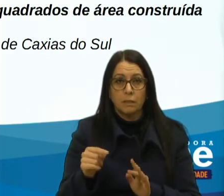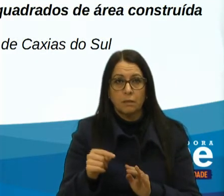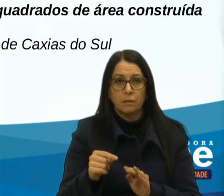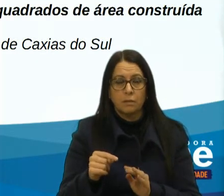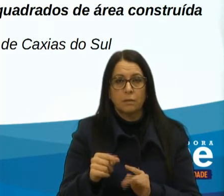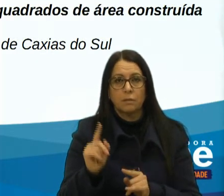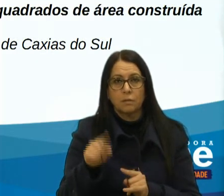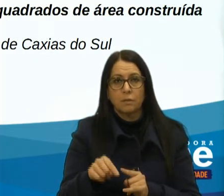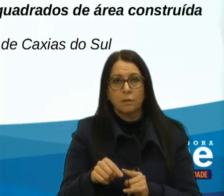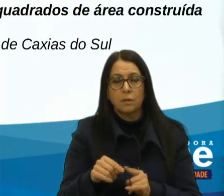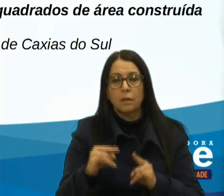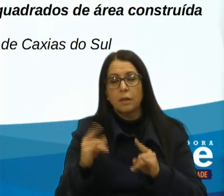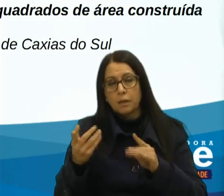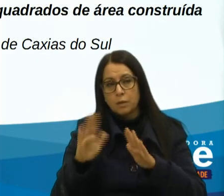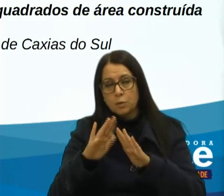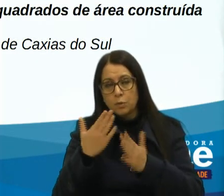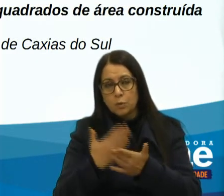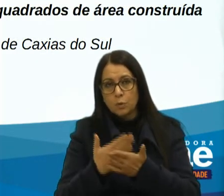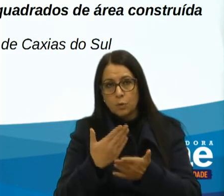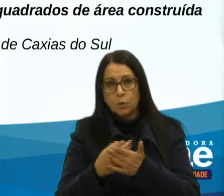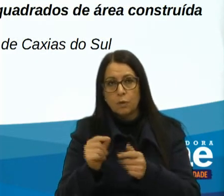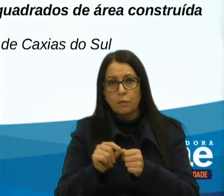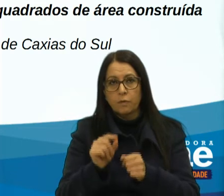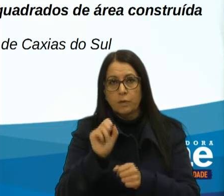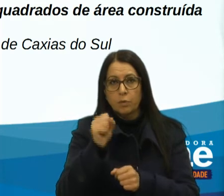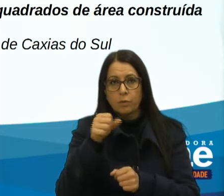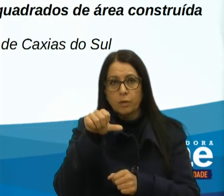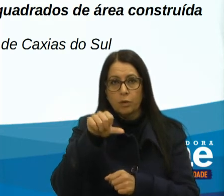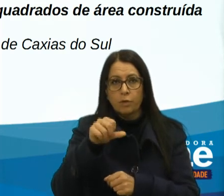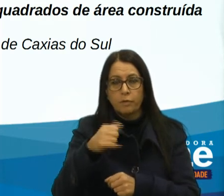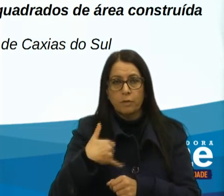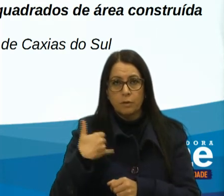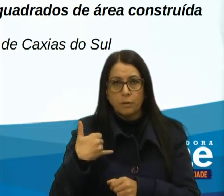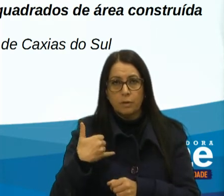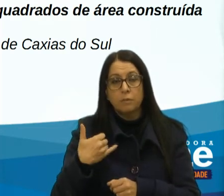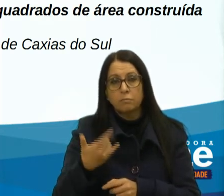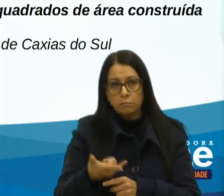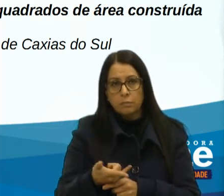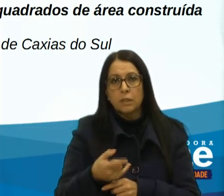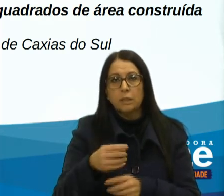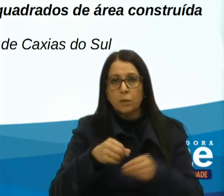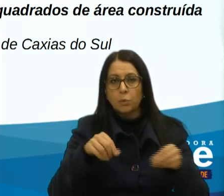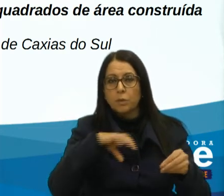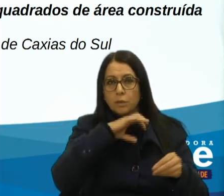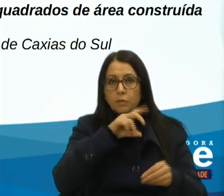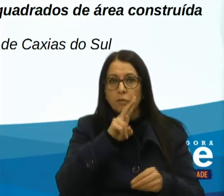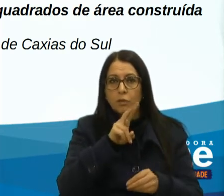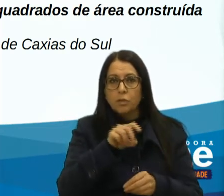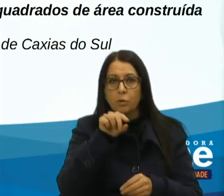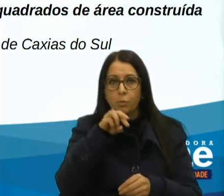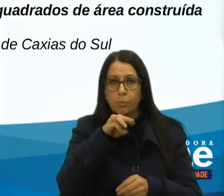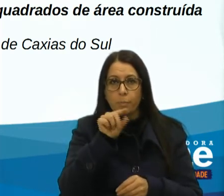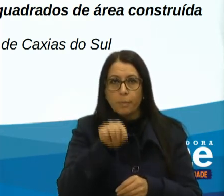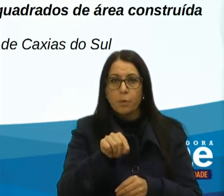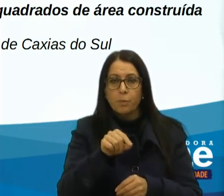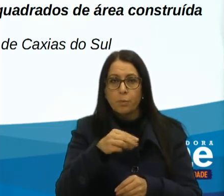de Educação Cristóvão de Mendonça completa 89 anos, tem um terreno de 25 mil metros